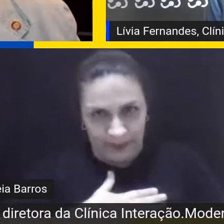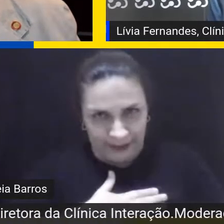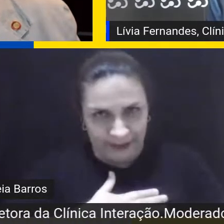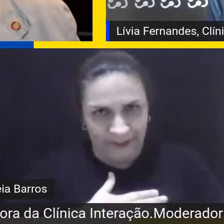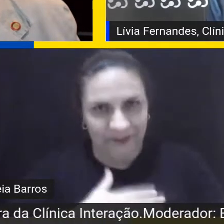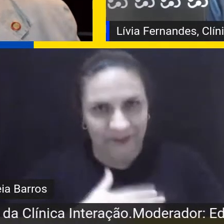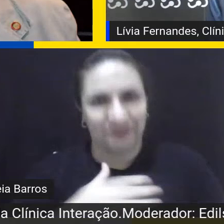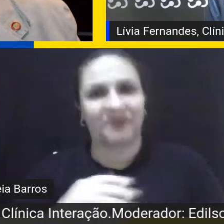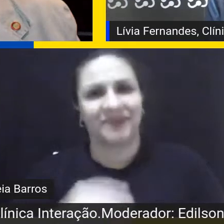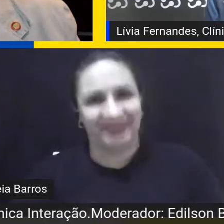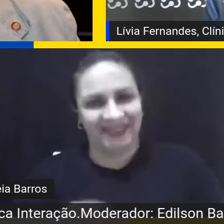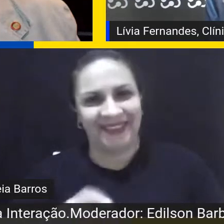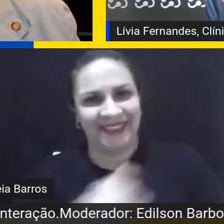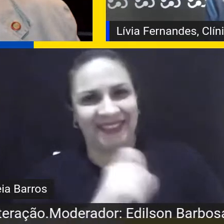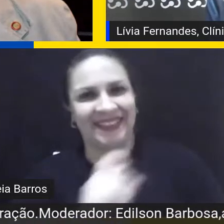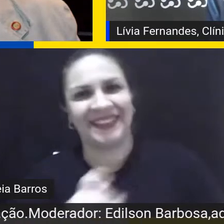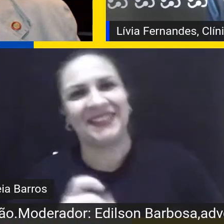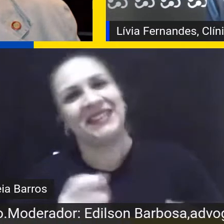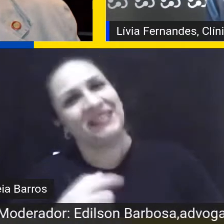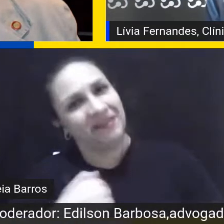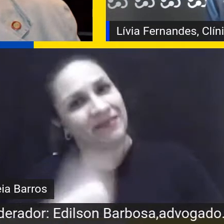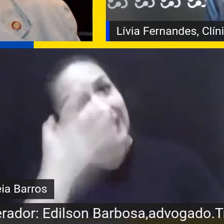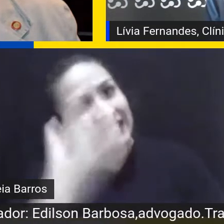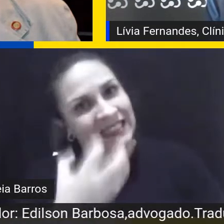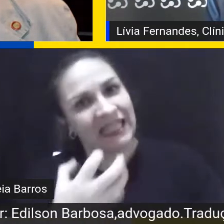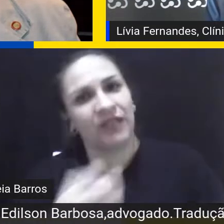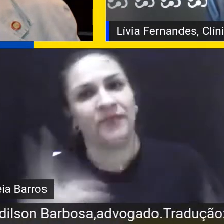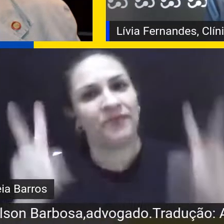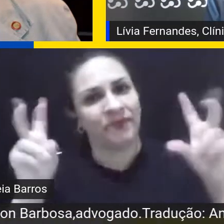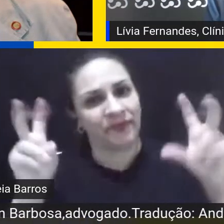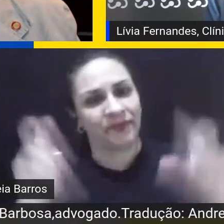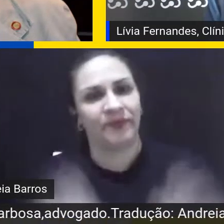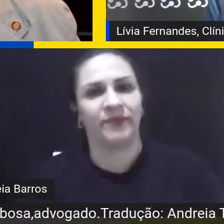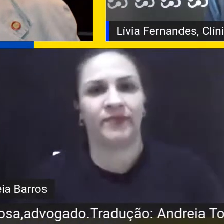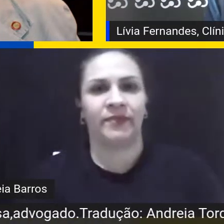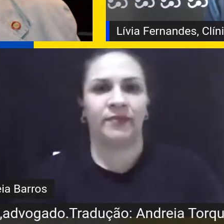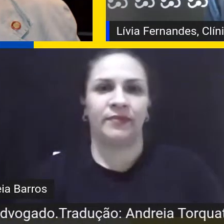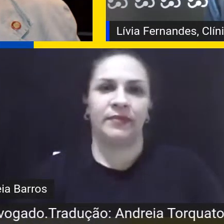Eles precisam muito, com todas as medidas de segurança.